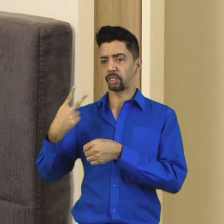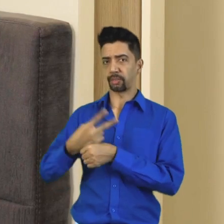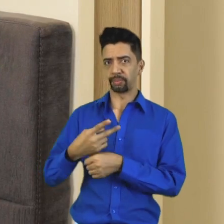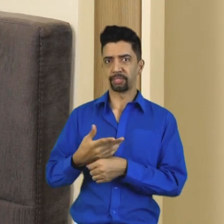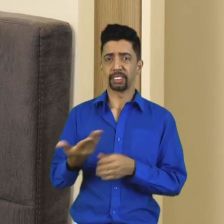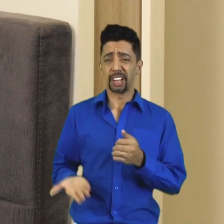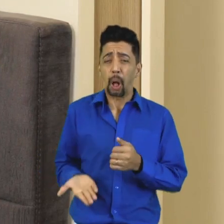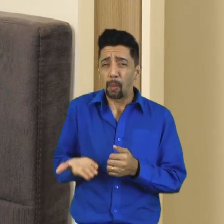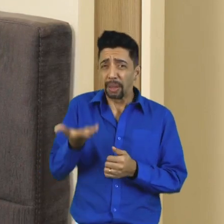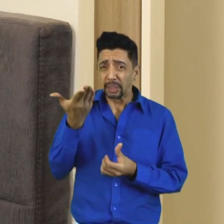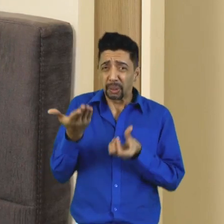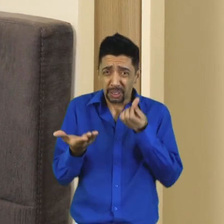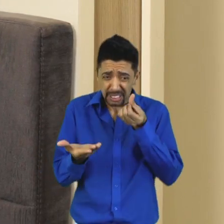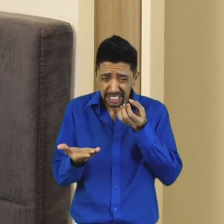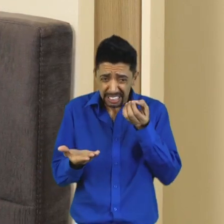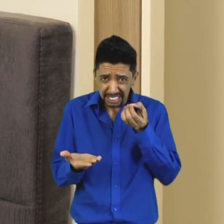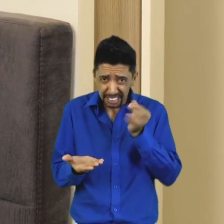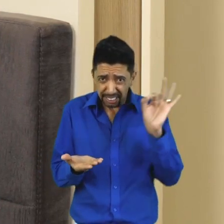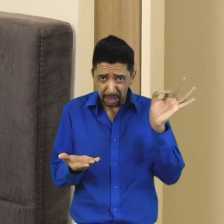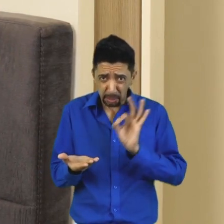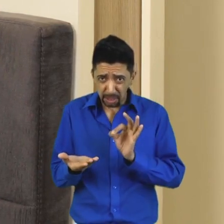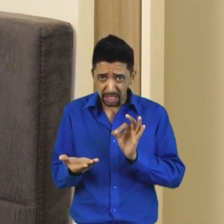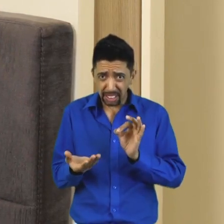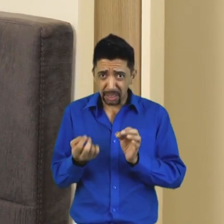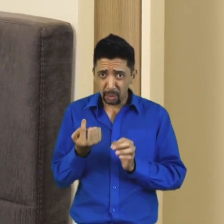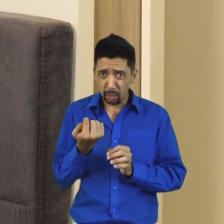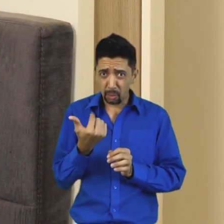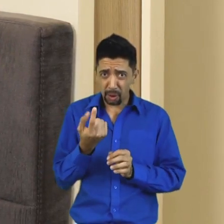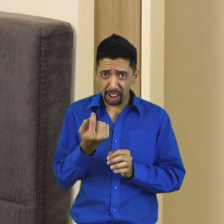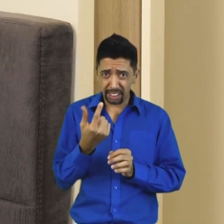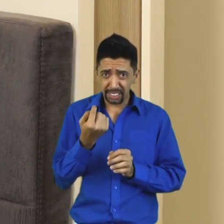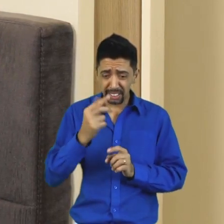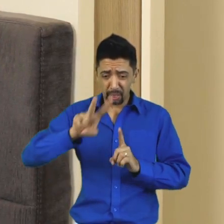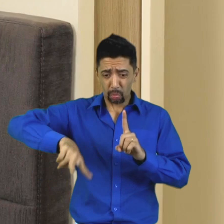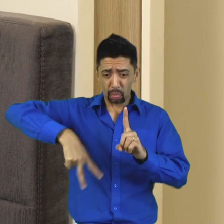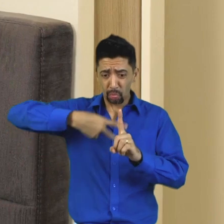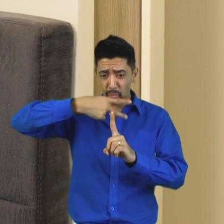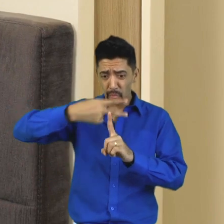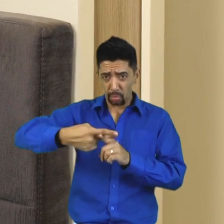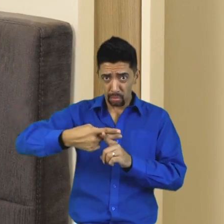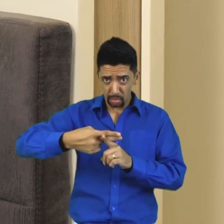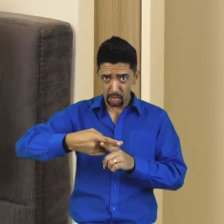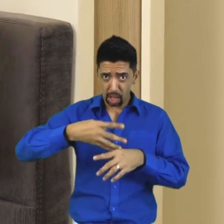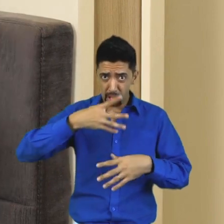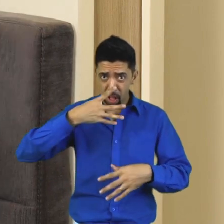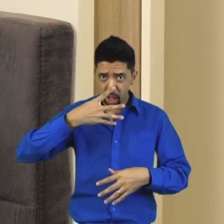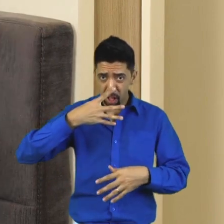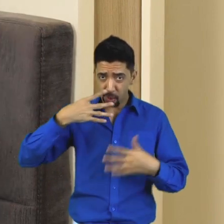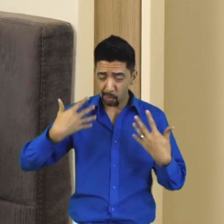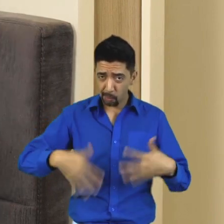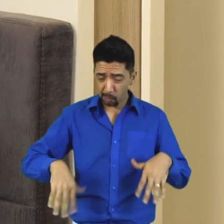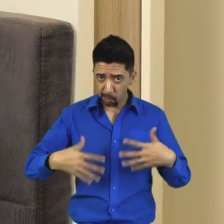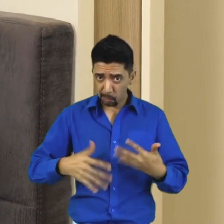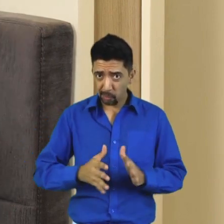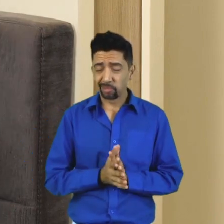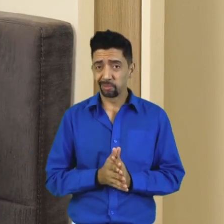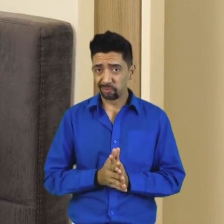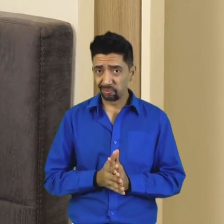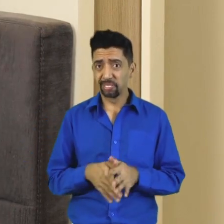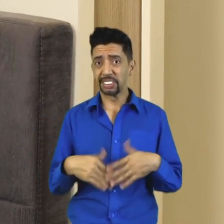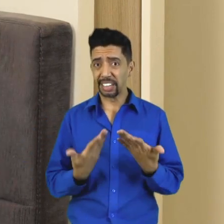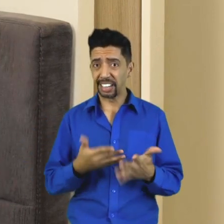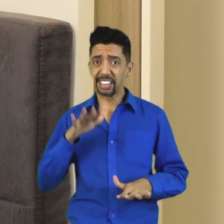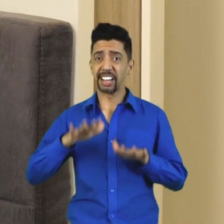aumentou 60, 70%, quase dobrou praticamente. E o transporte deste